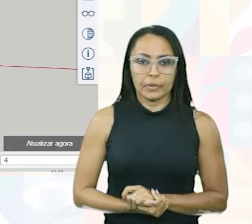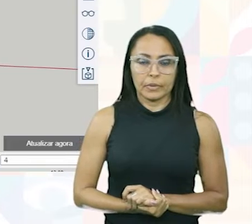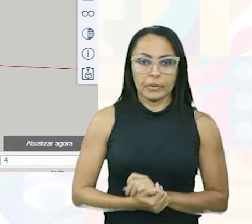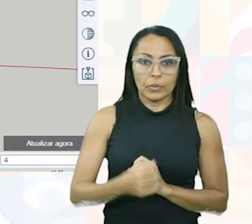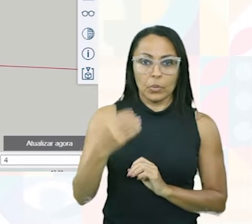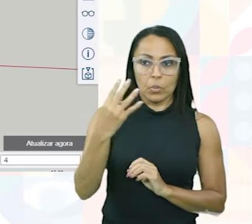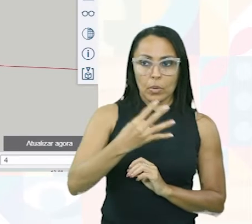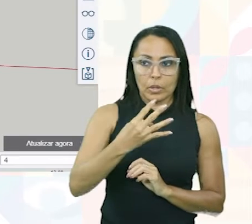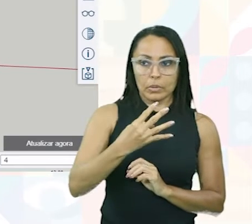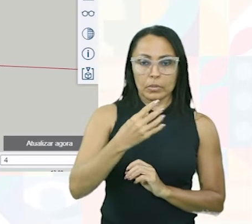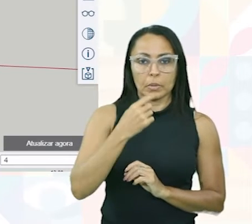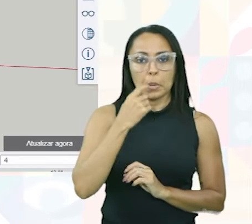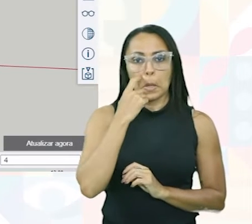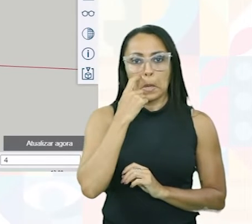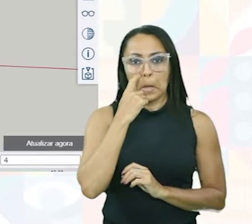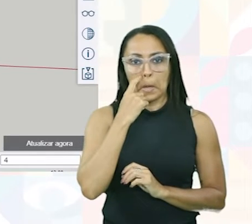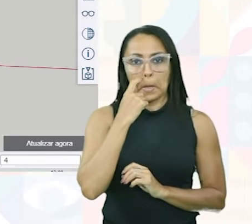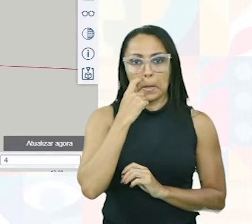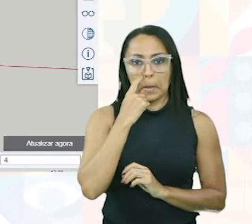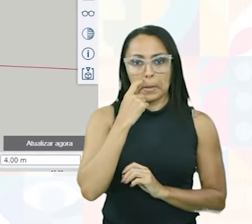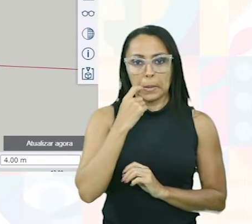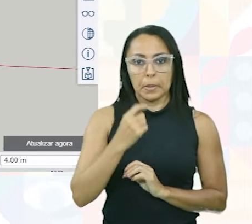4.